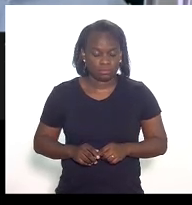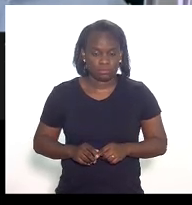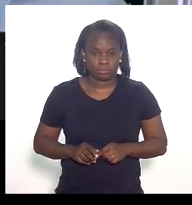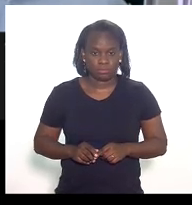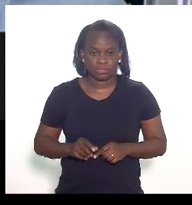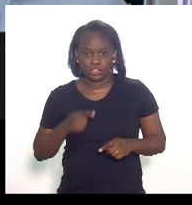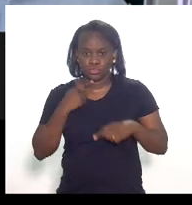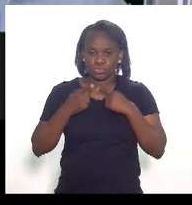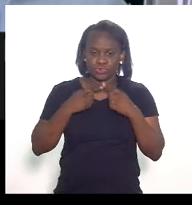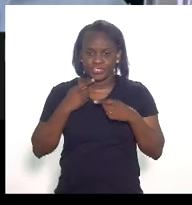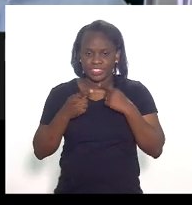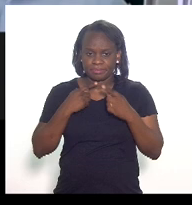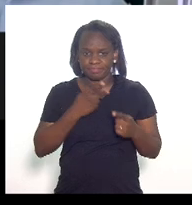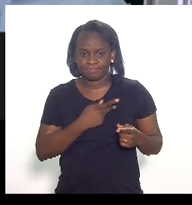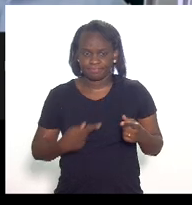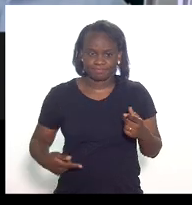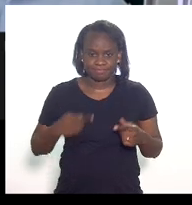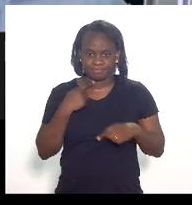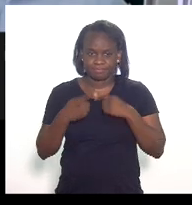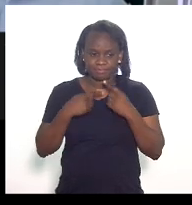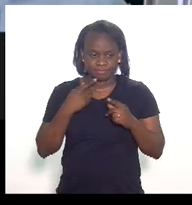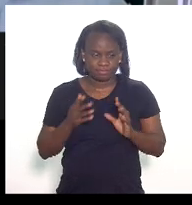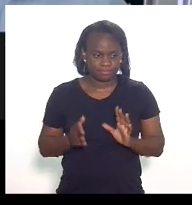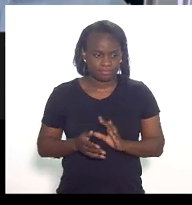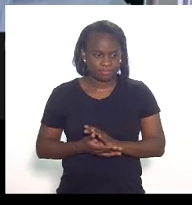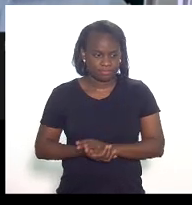Estou em dúvida, presidente.